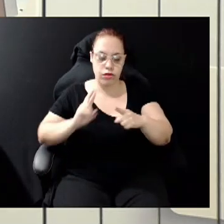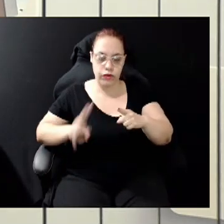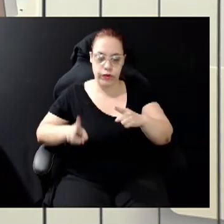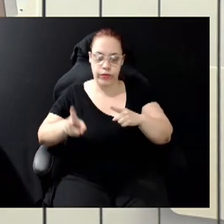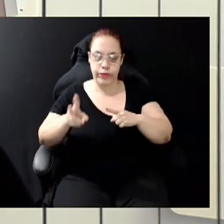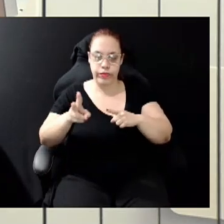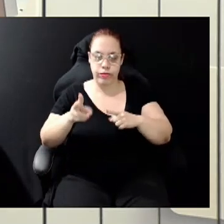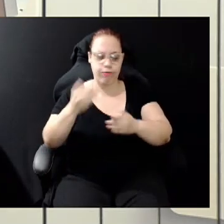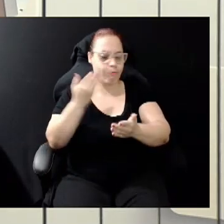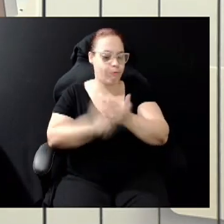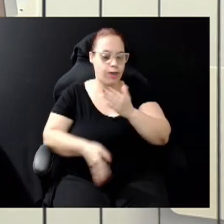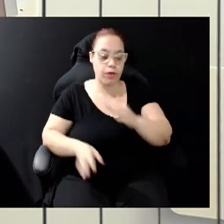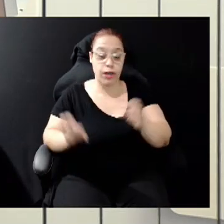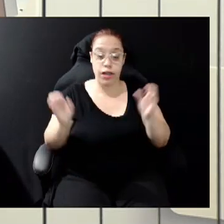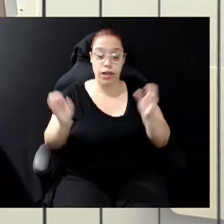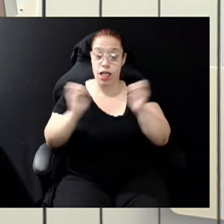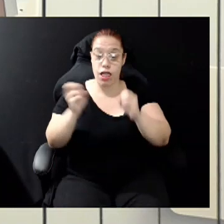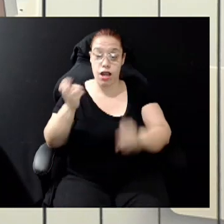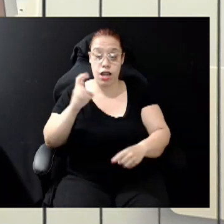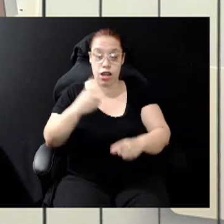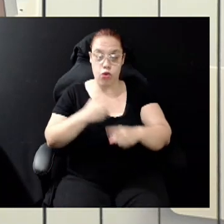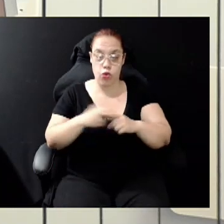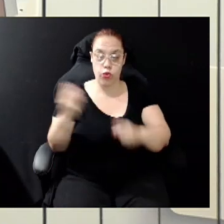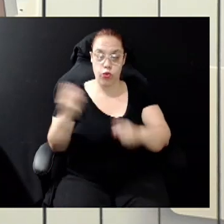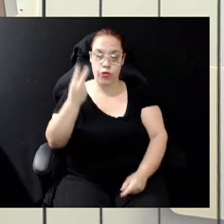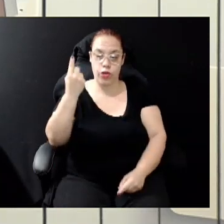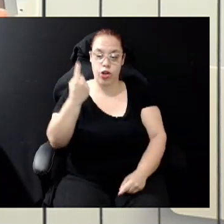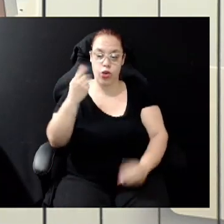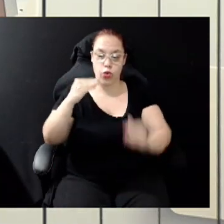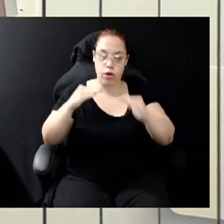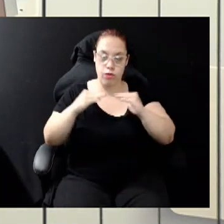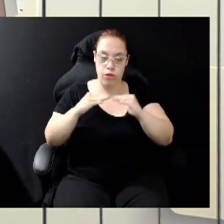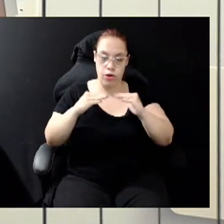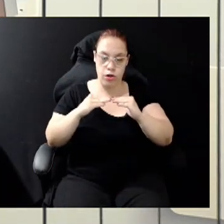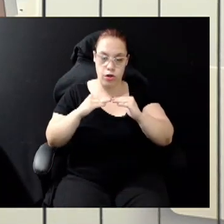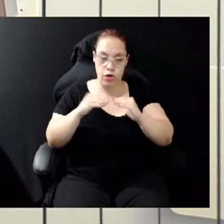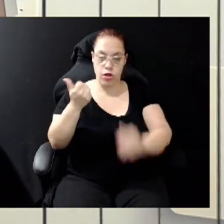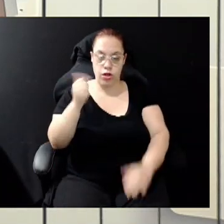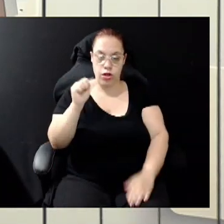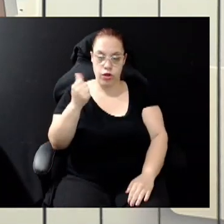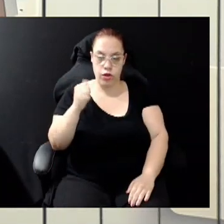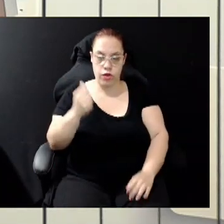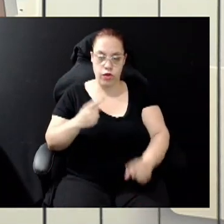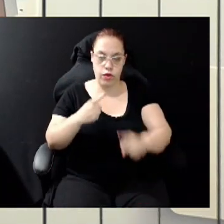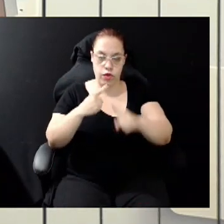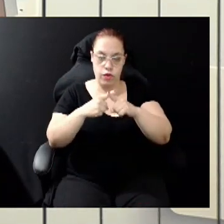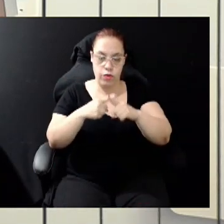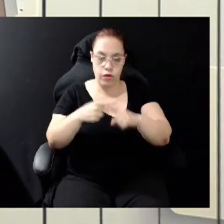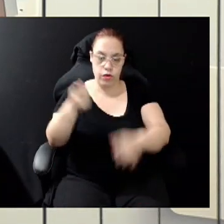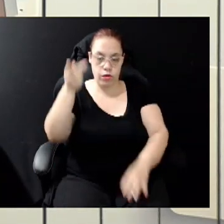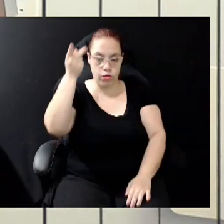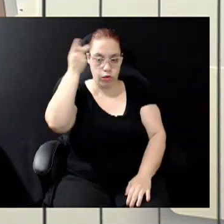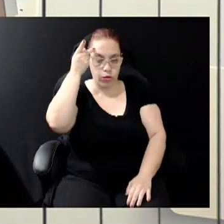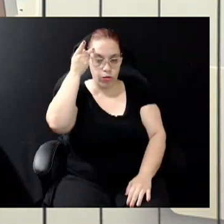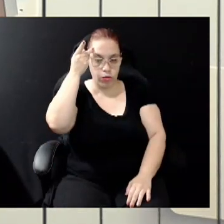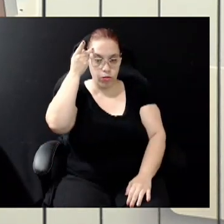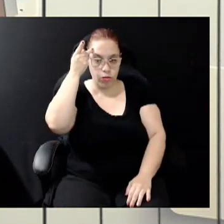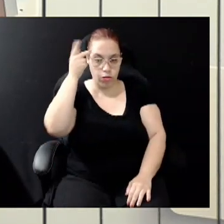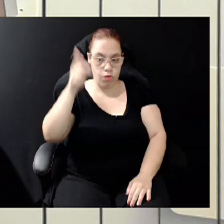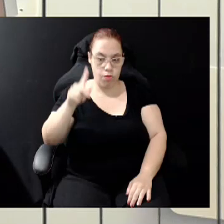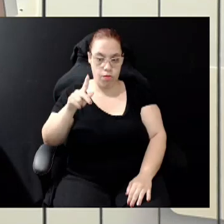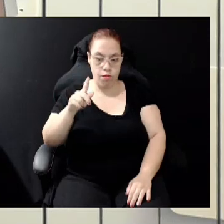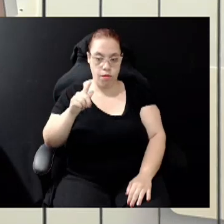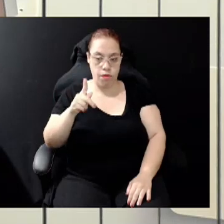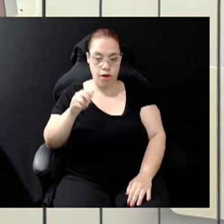derrota, 5 vitórias e 1 empate. Em 11 jogos até aqui no Campeonato Paulista, a Ponte só perdeu para o